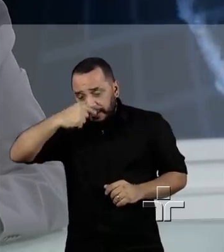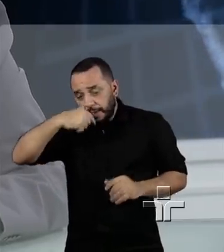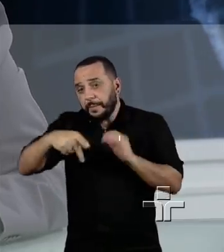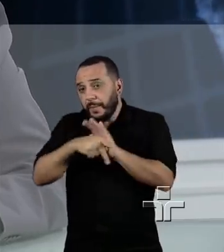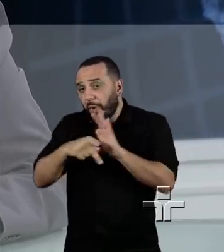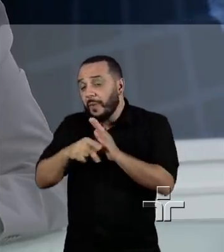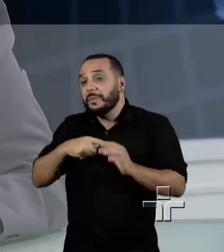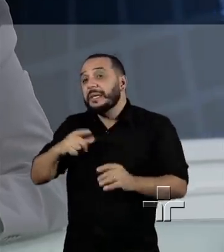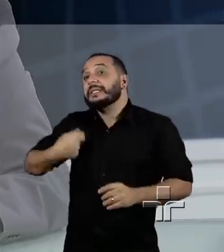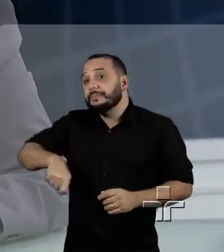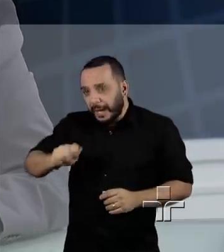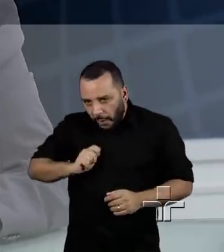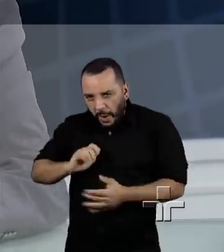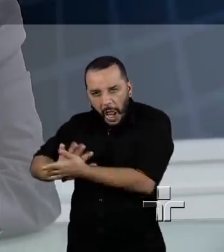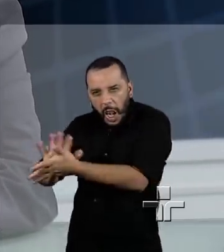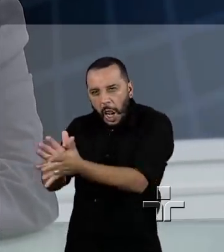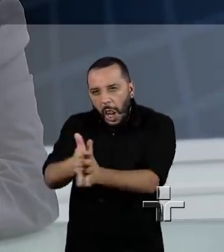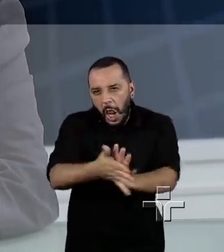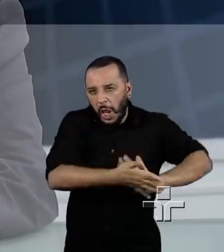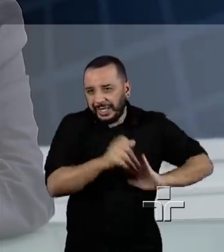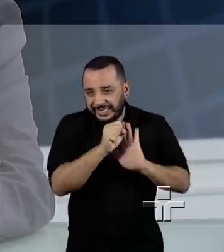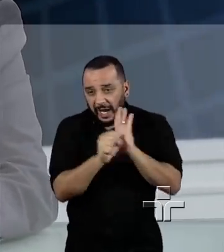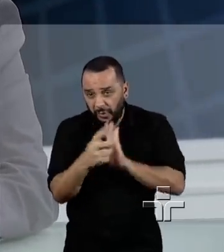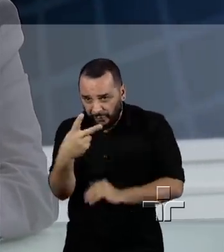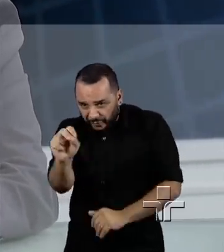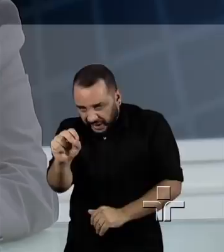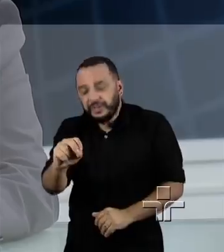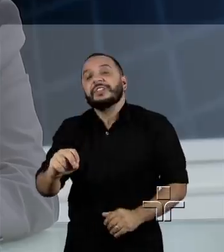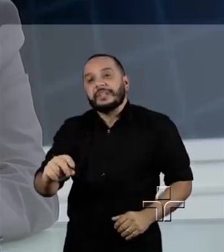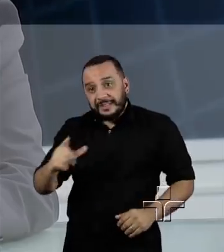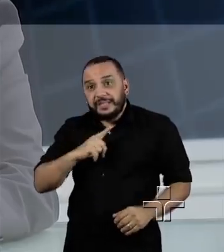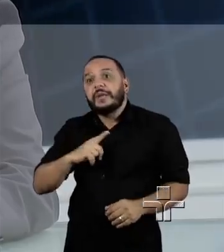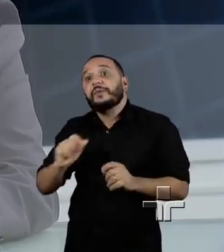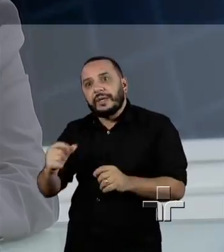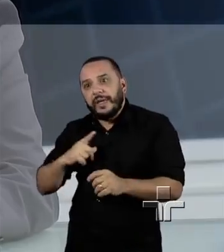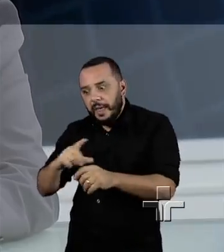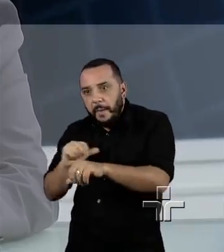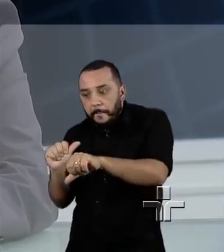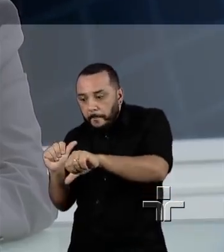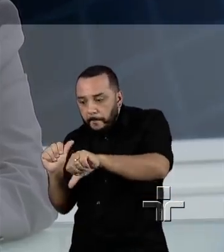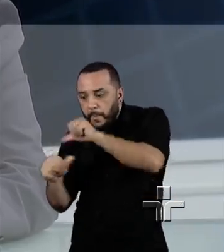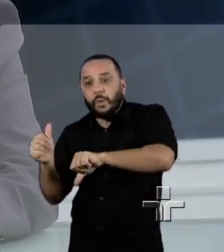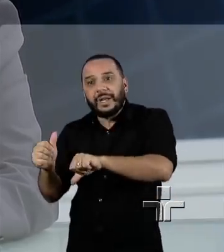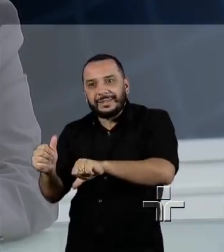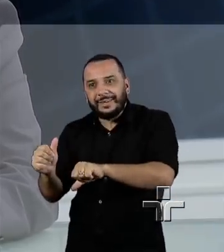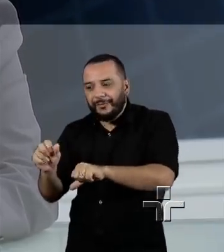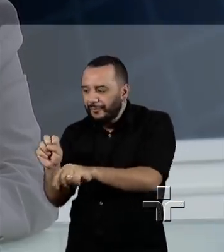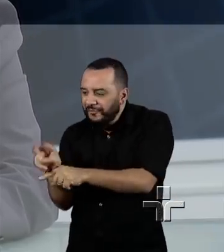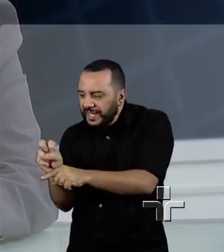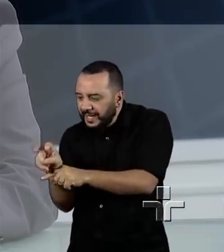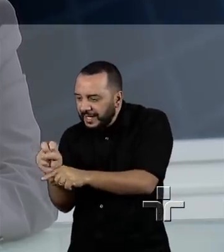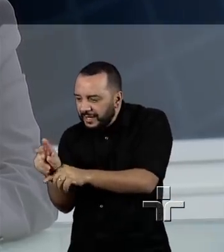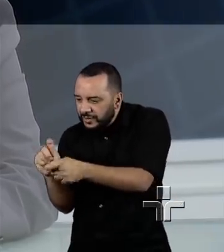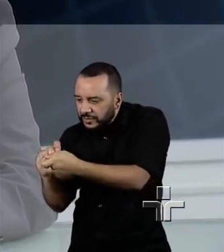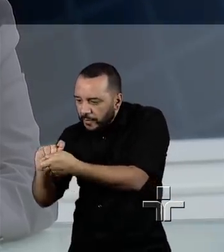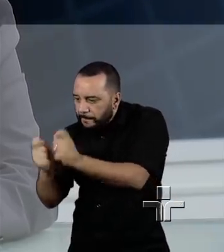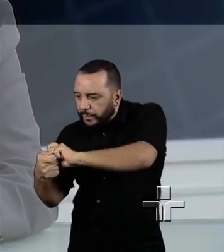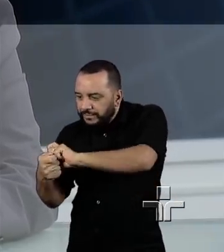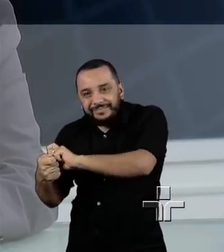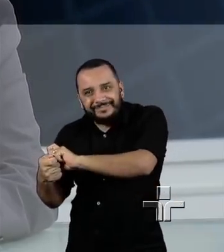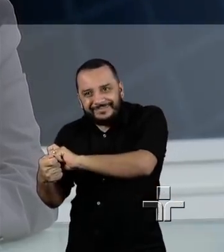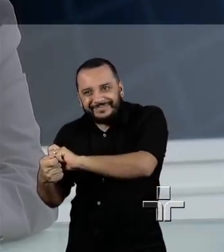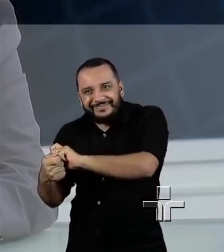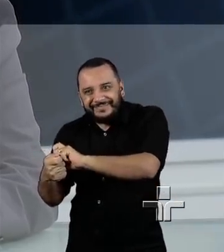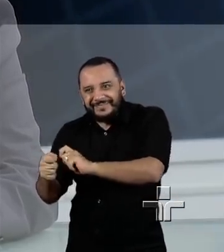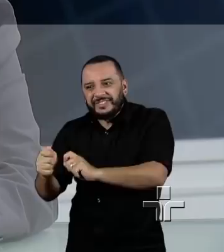XX, porque houve uma mutação particularmente agressiva do vírus da influenza.